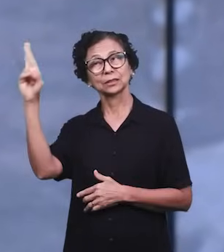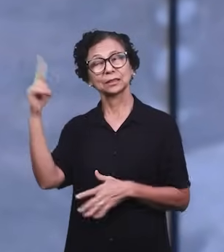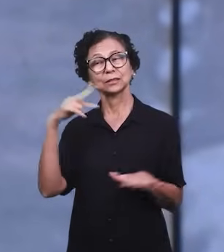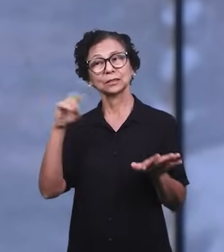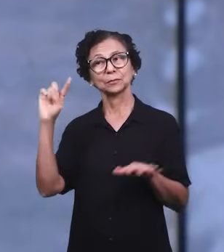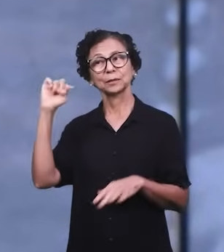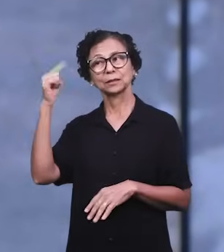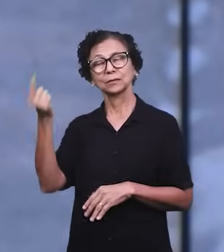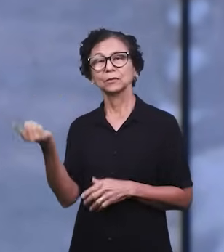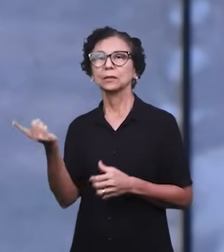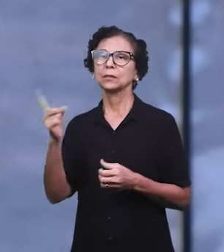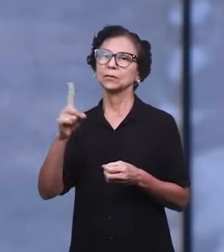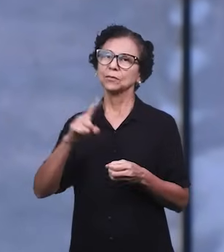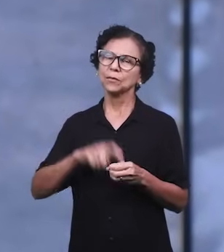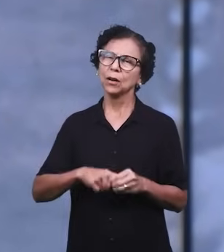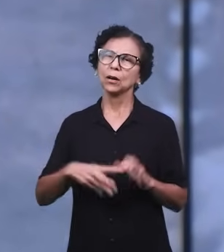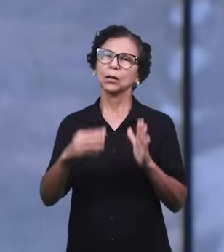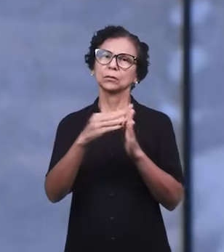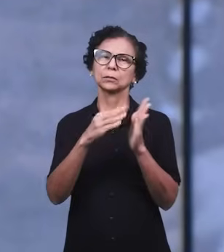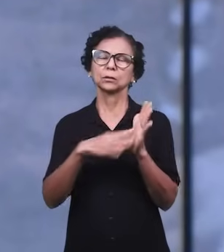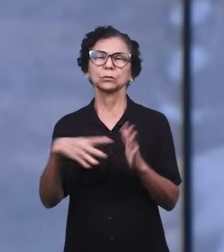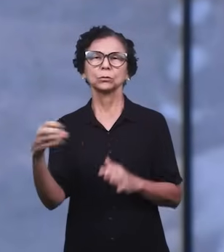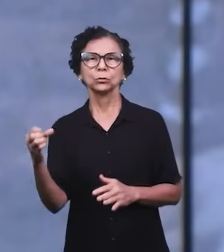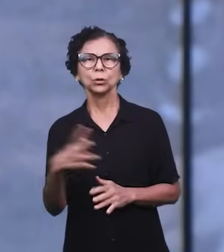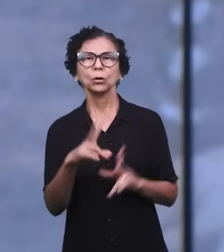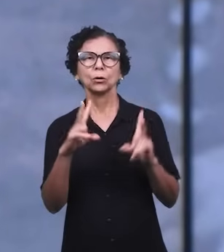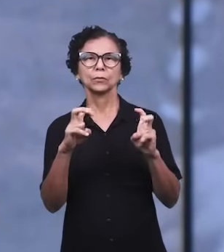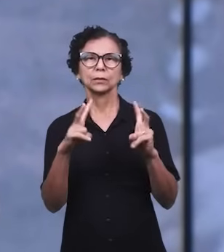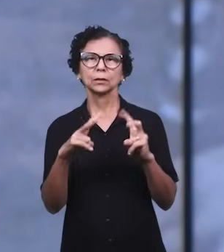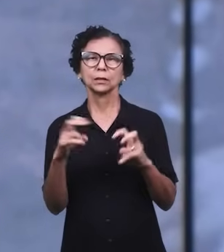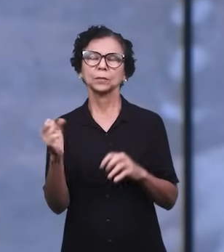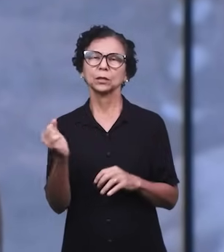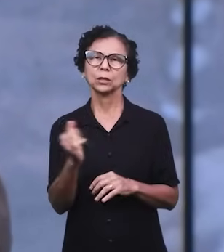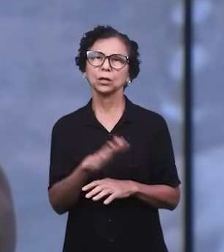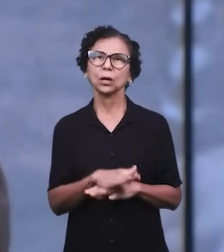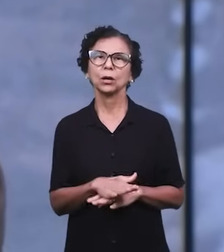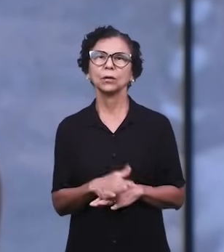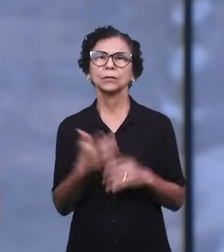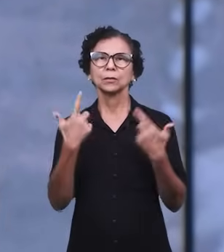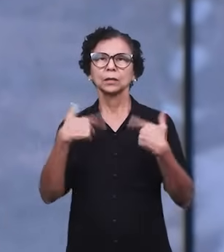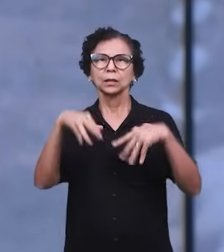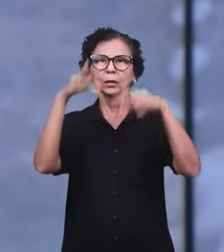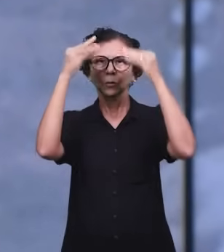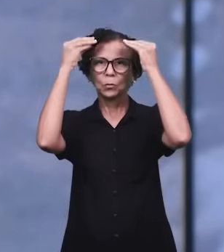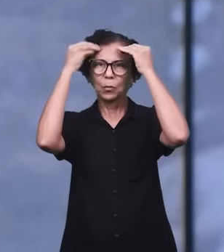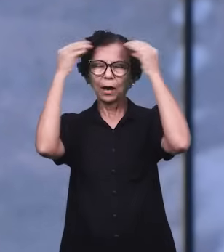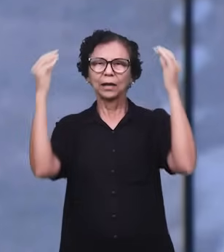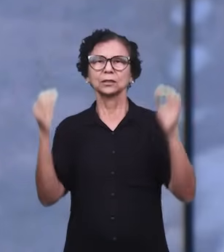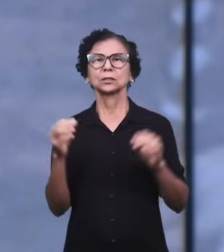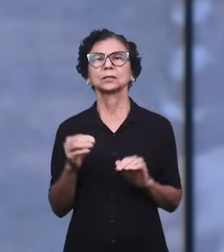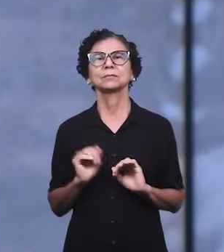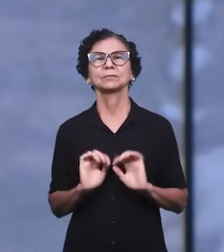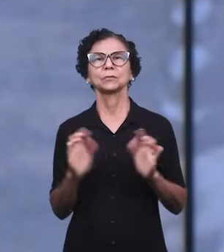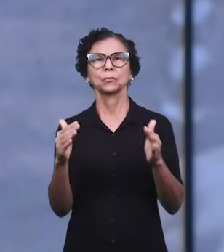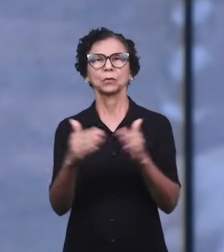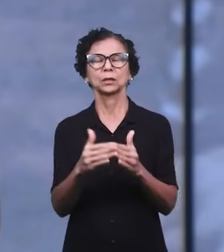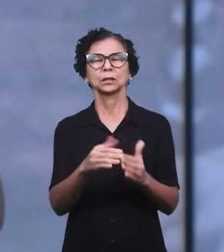que vem a gente volta com um novo conteúdo, um novo tema e uma linguagem direcionada para você